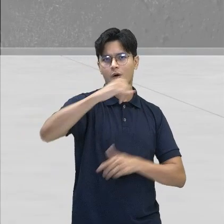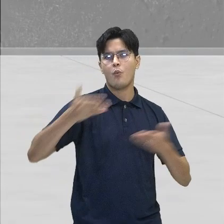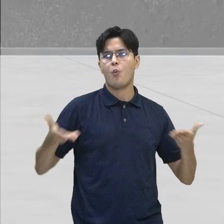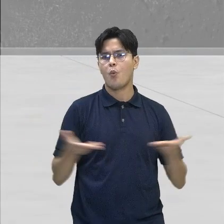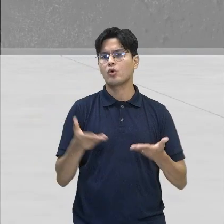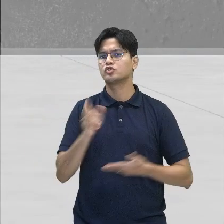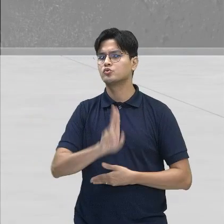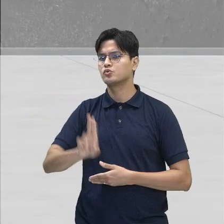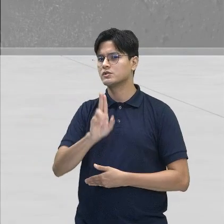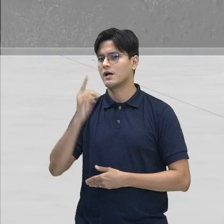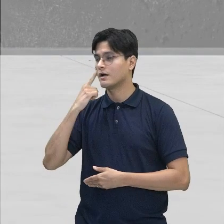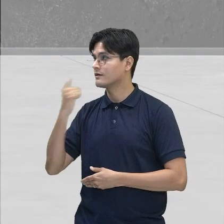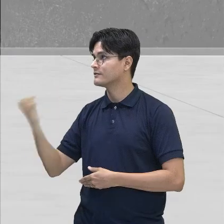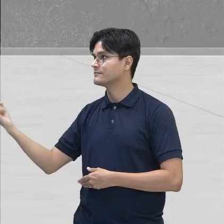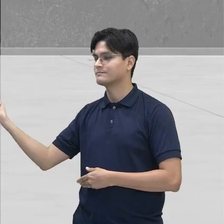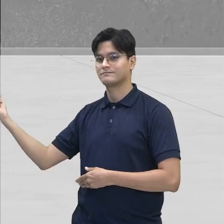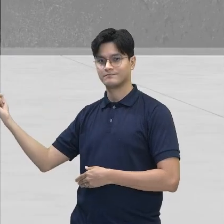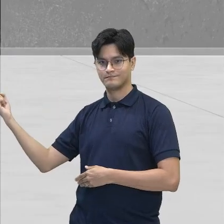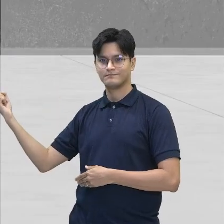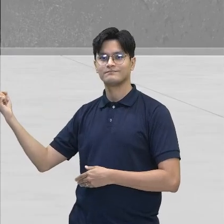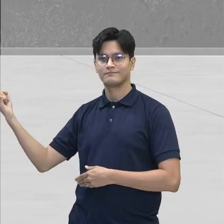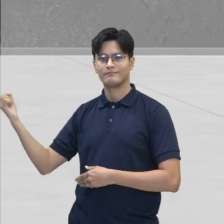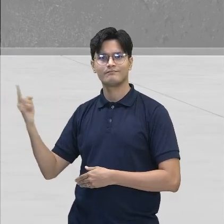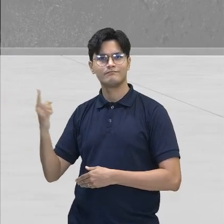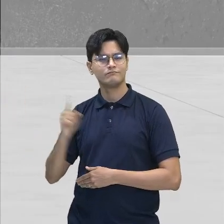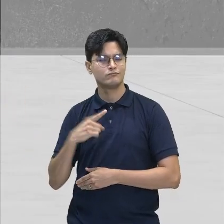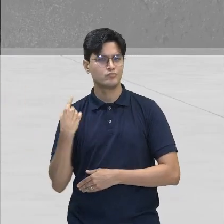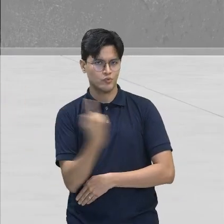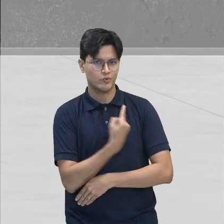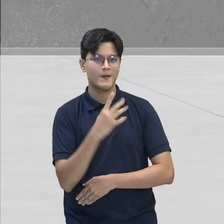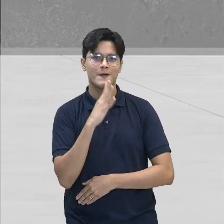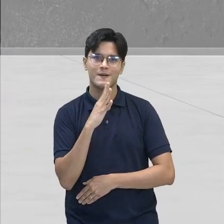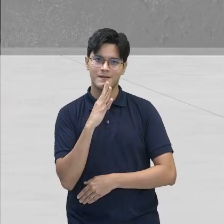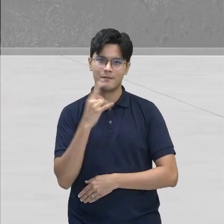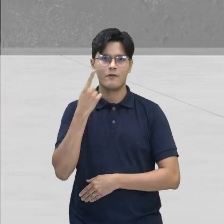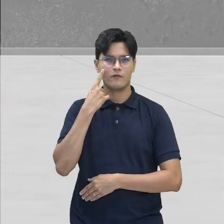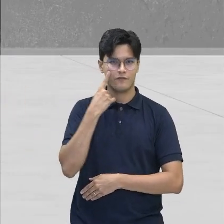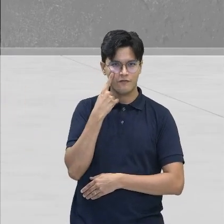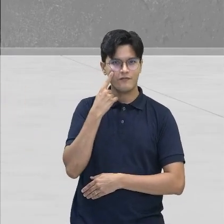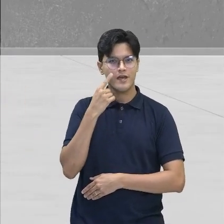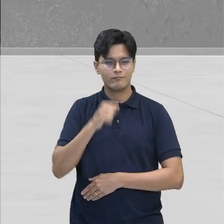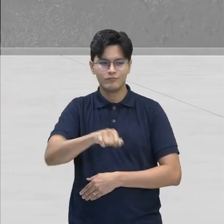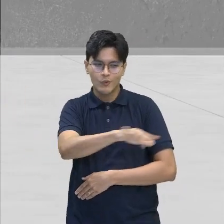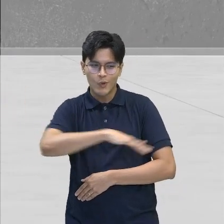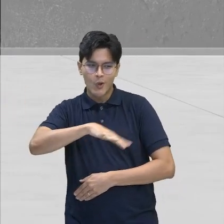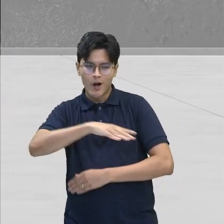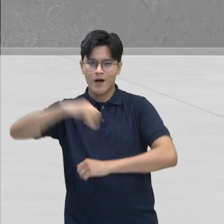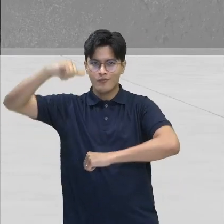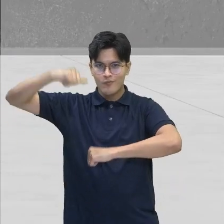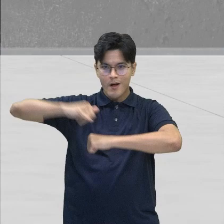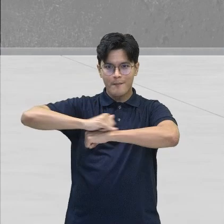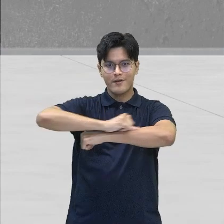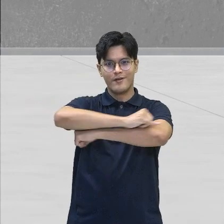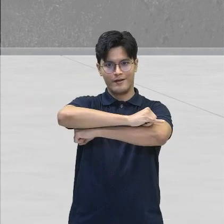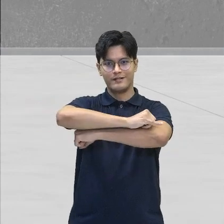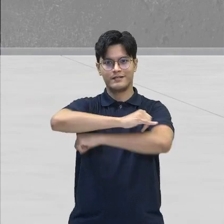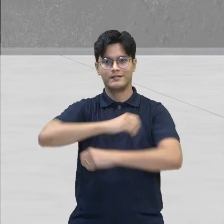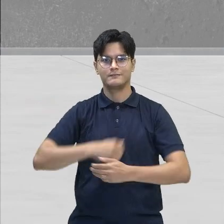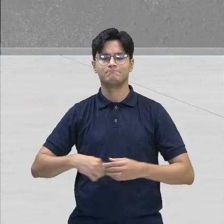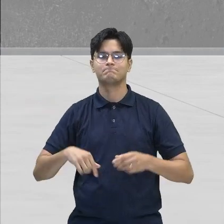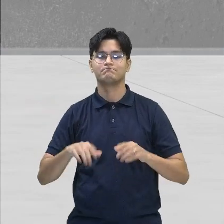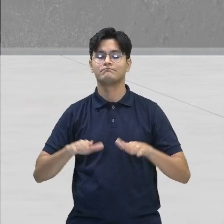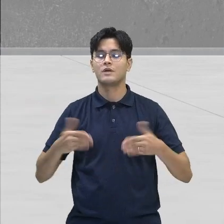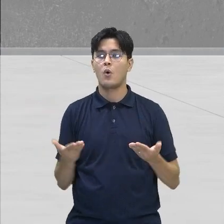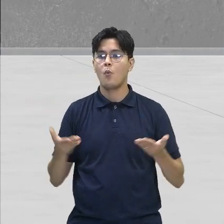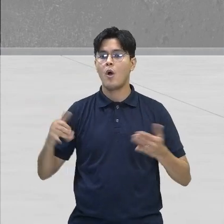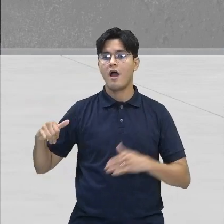conhece e observa hoje nos aeroportos, por exemplo, né? Aviões modernos,